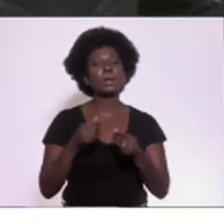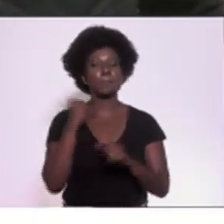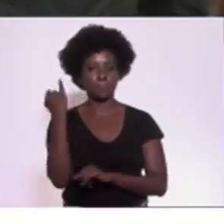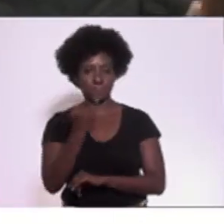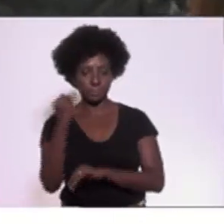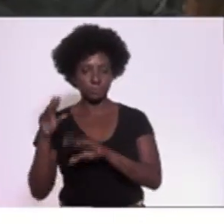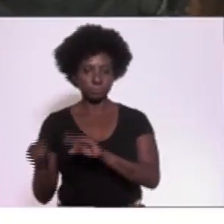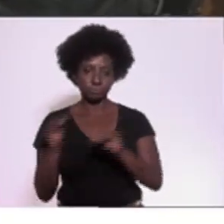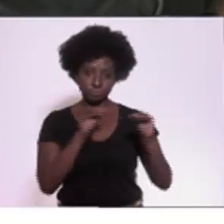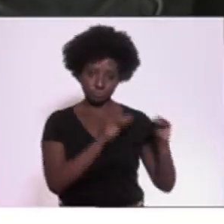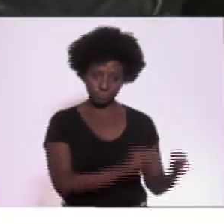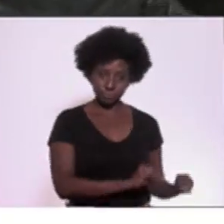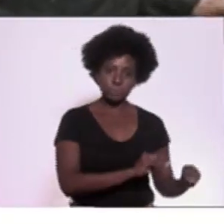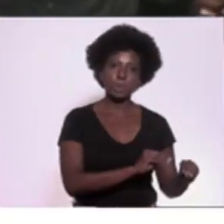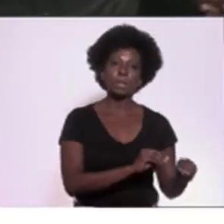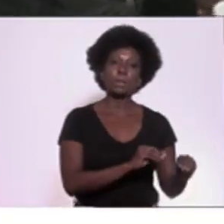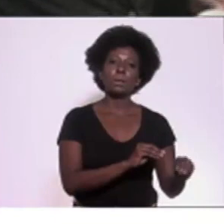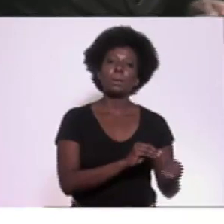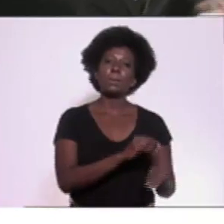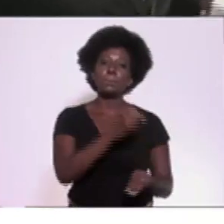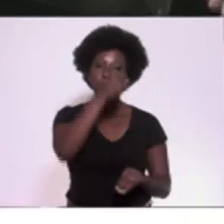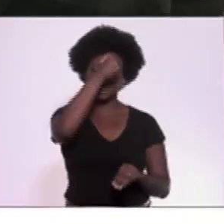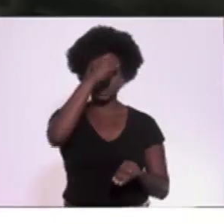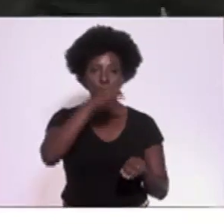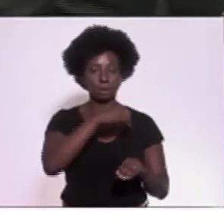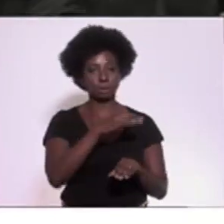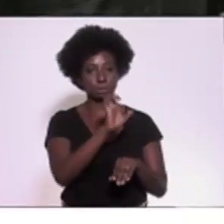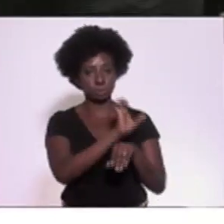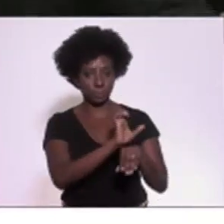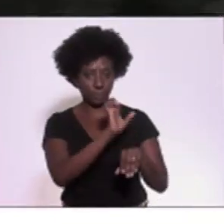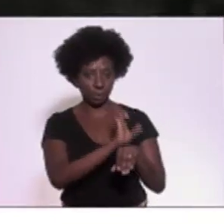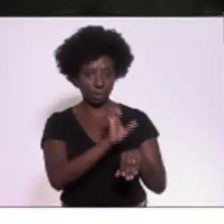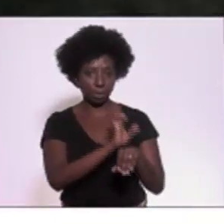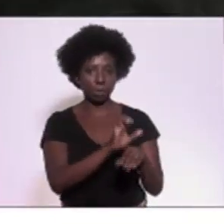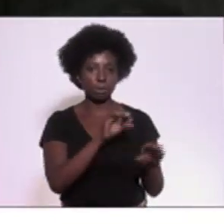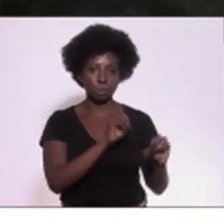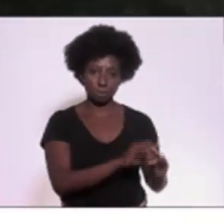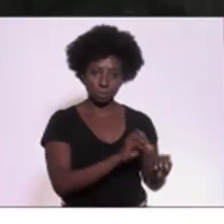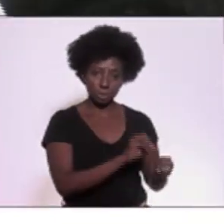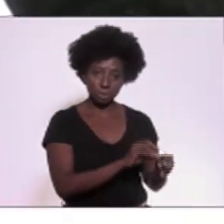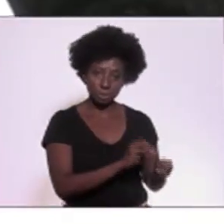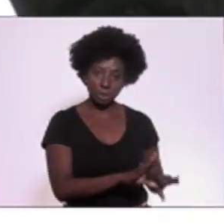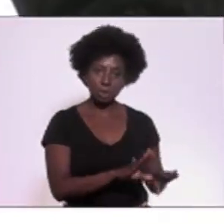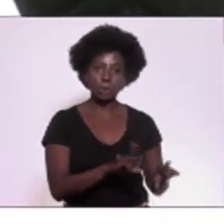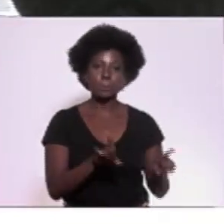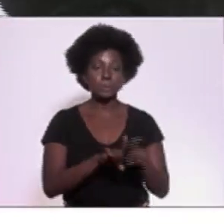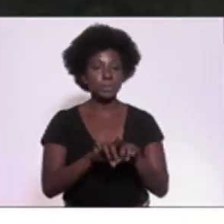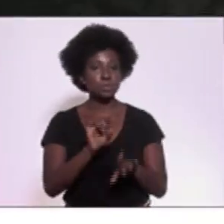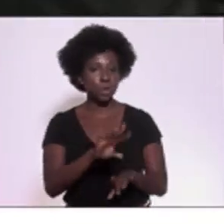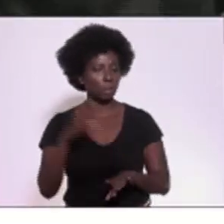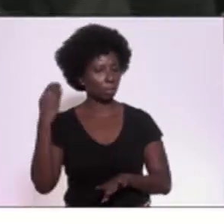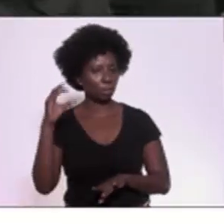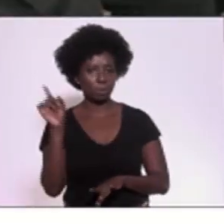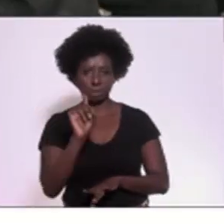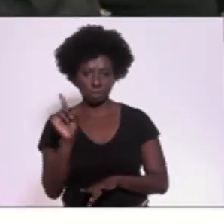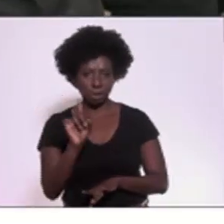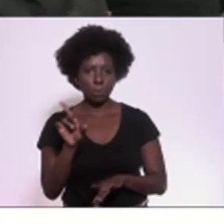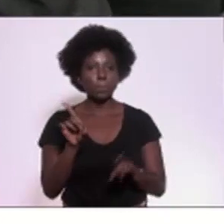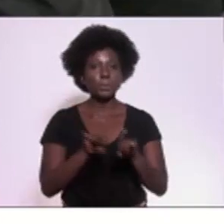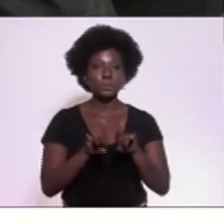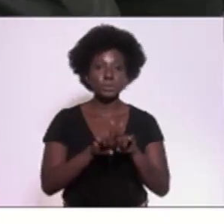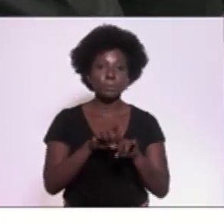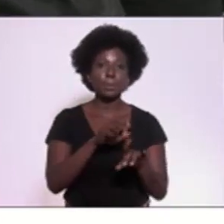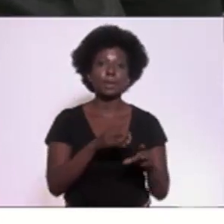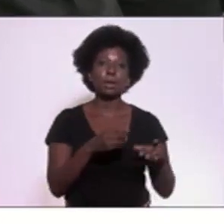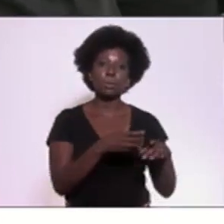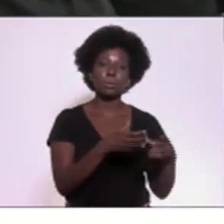tem para a rede estadual de educação, para a oferta de vagas para atender não só o município de Niterói, mas também o